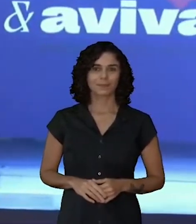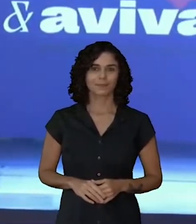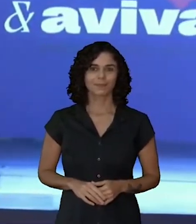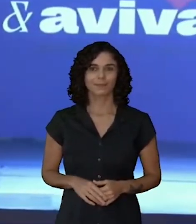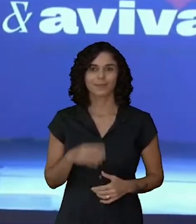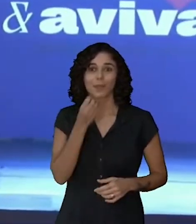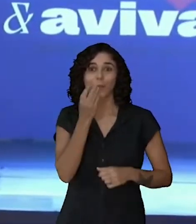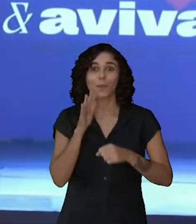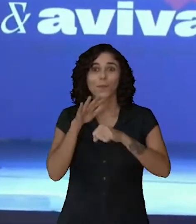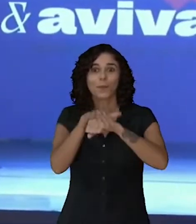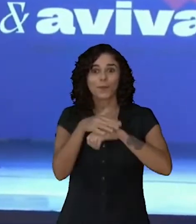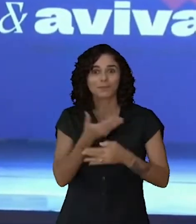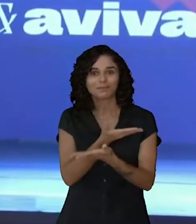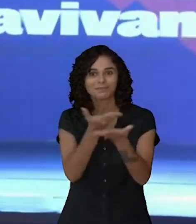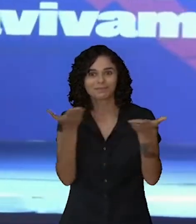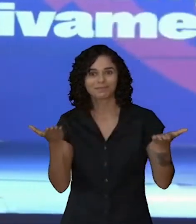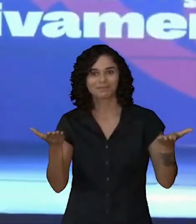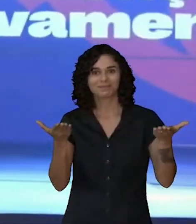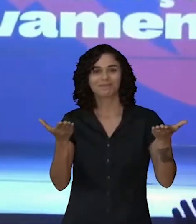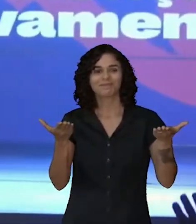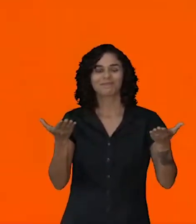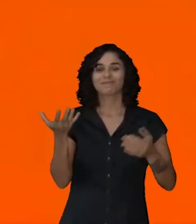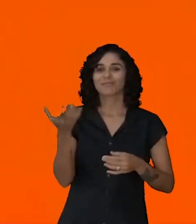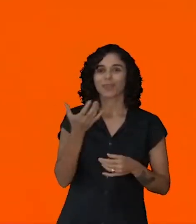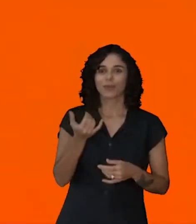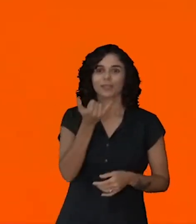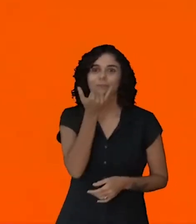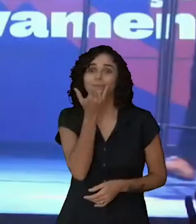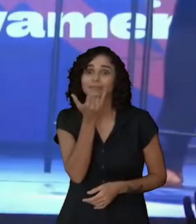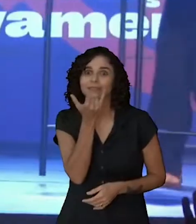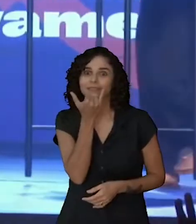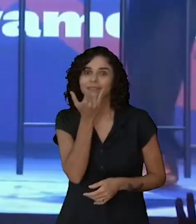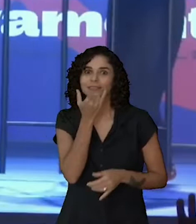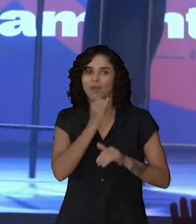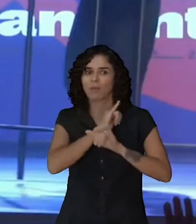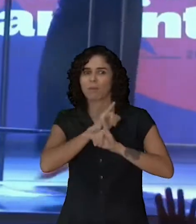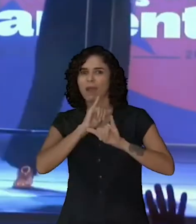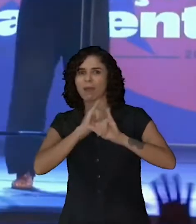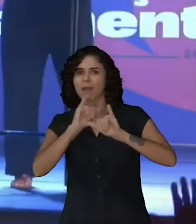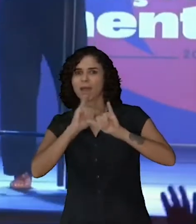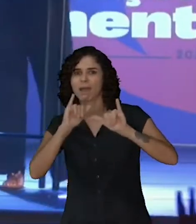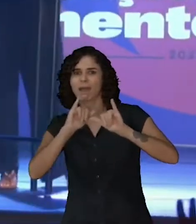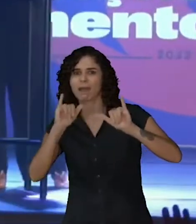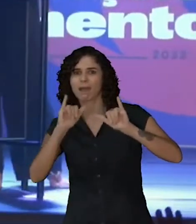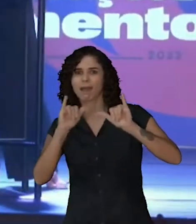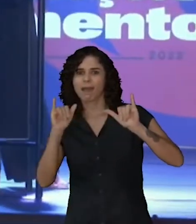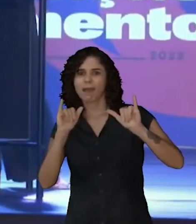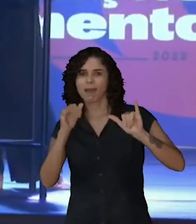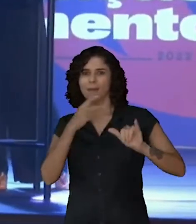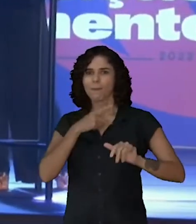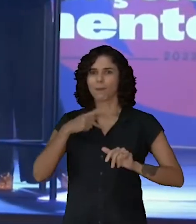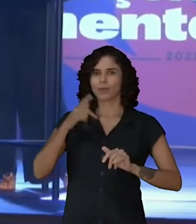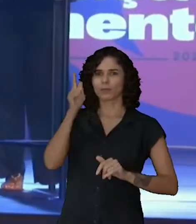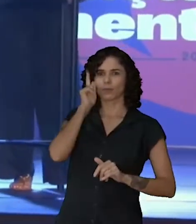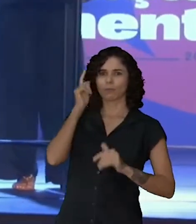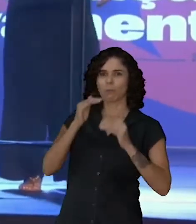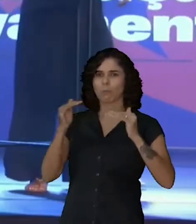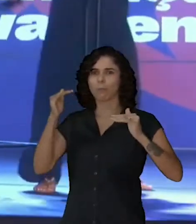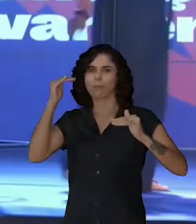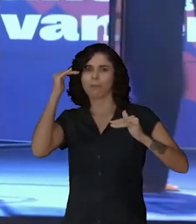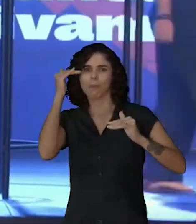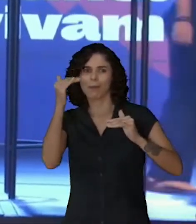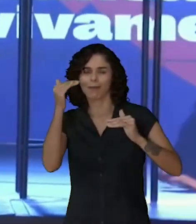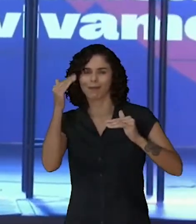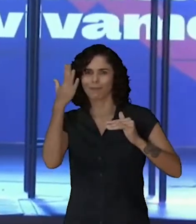Boa noite, gente. Eu quero pedir perdão por esse negócio aí. Mas não levem isso em consideração.